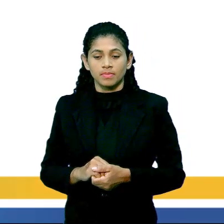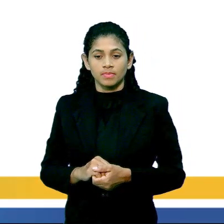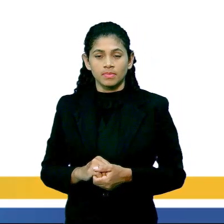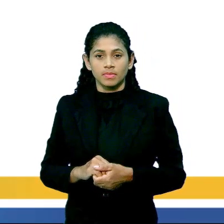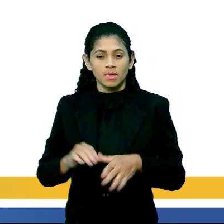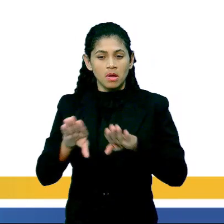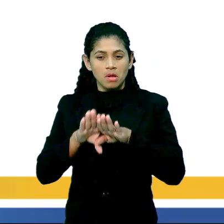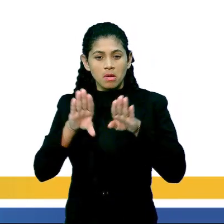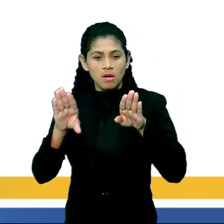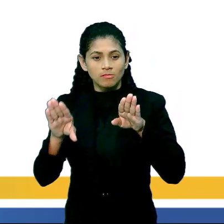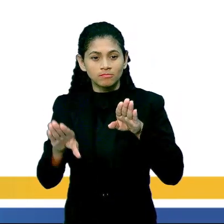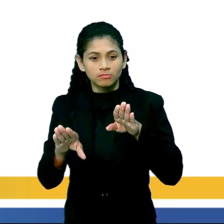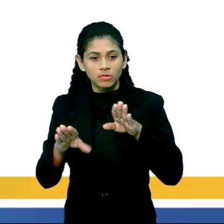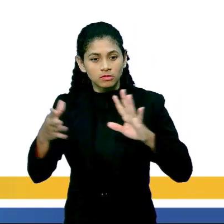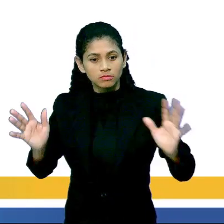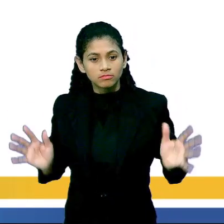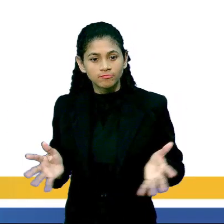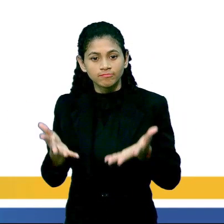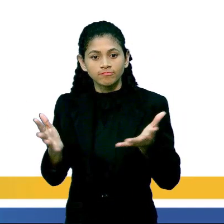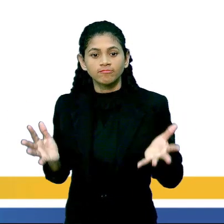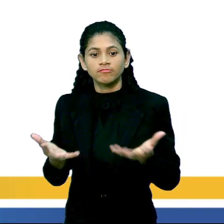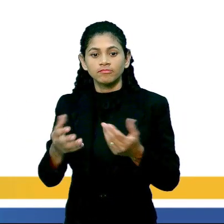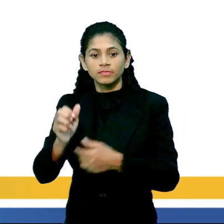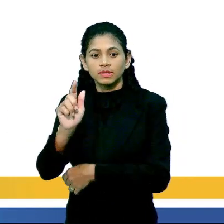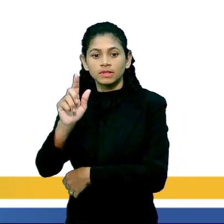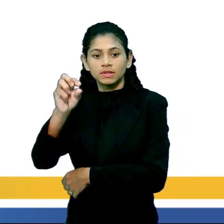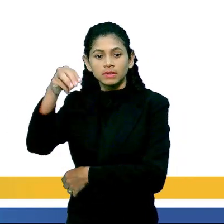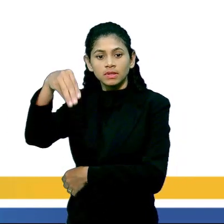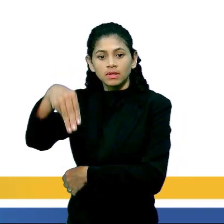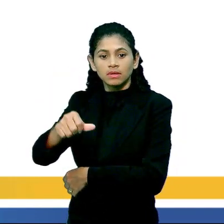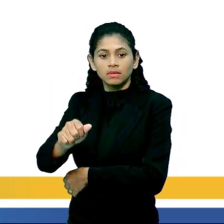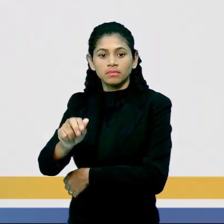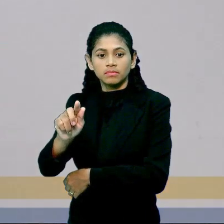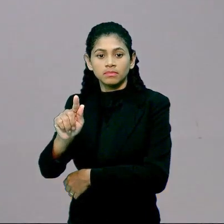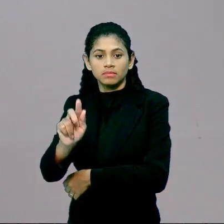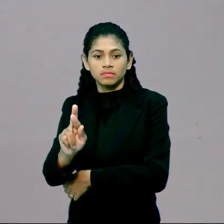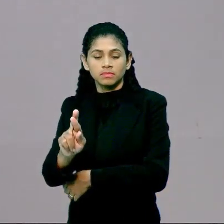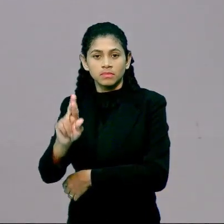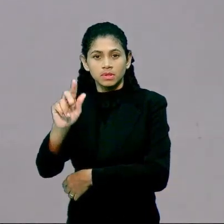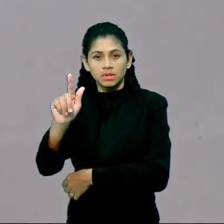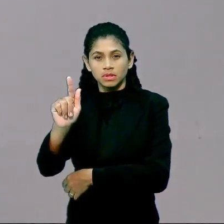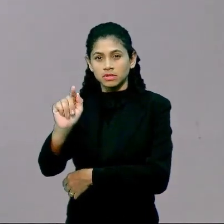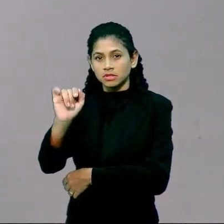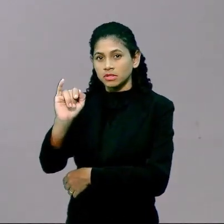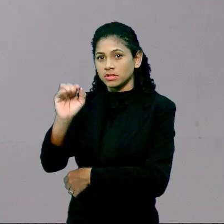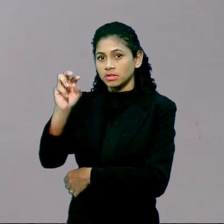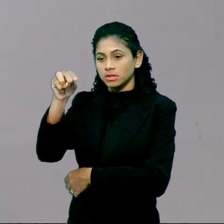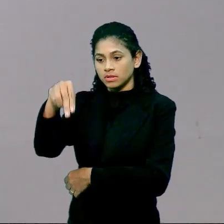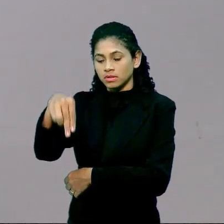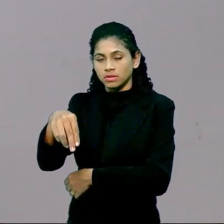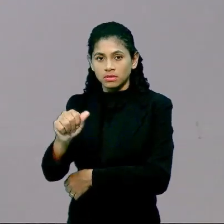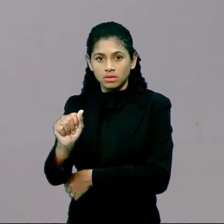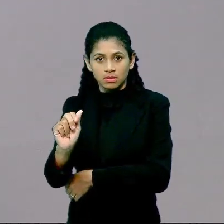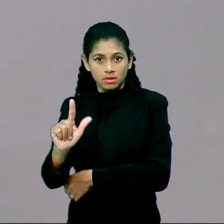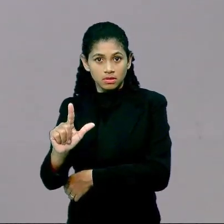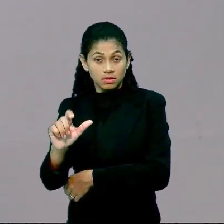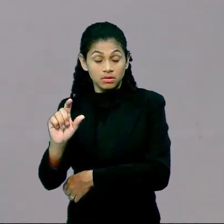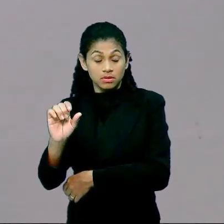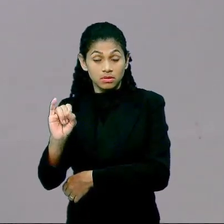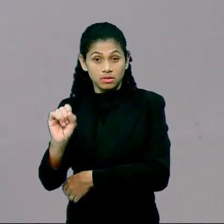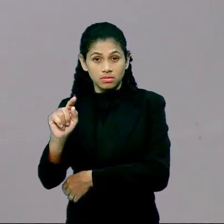sua marginalização, como eu mencionei, especialmente até a terceira década do século XX. Então,